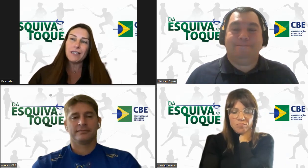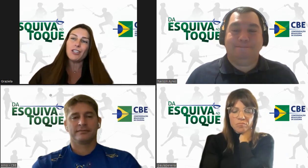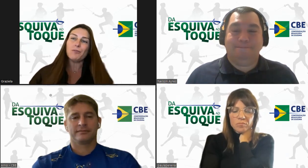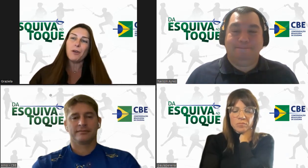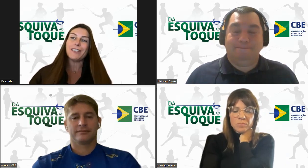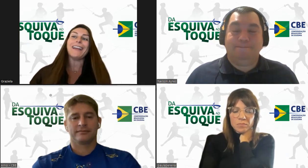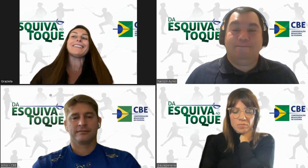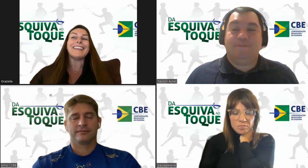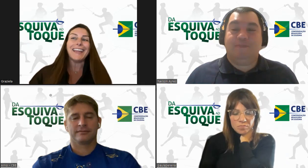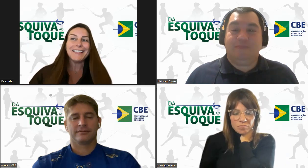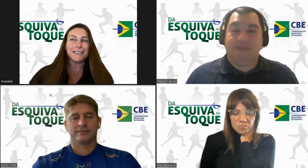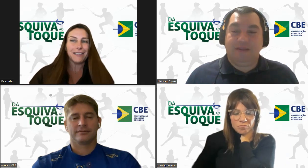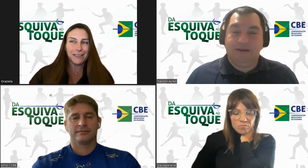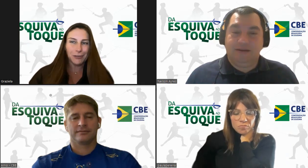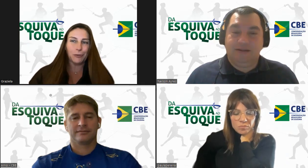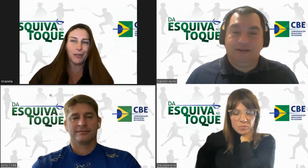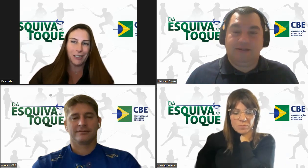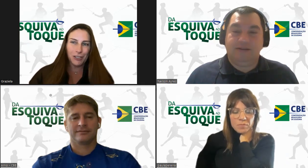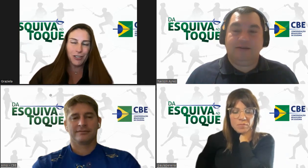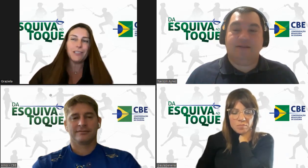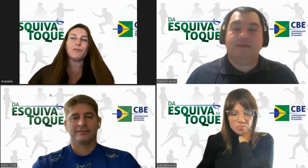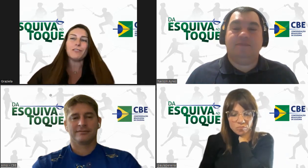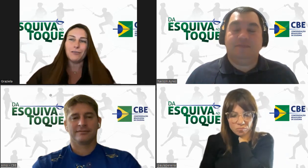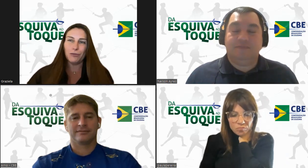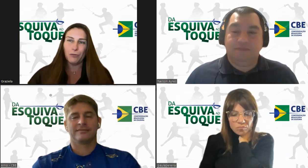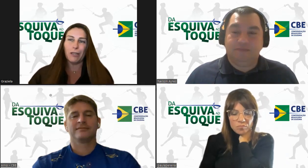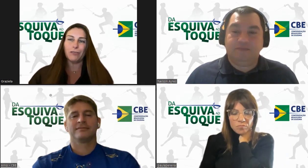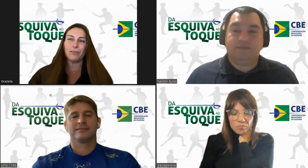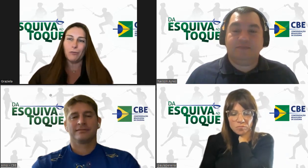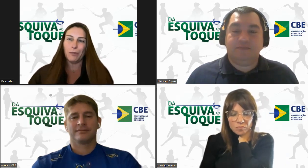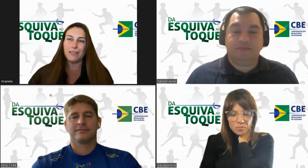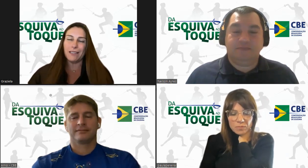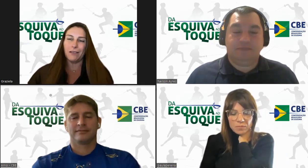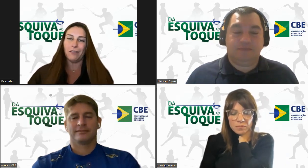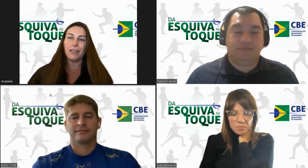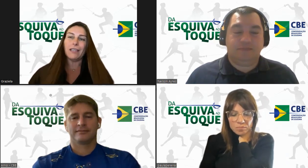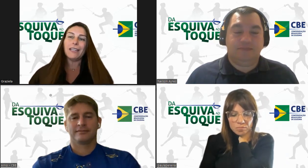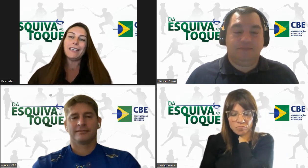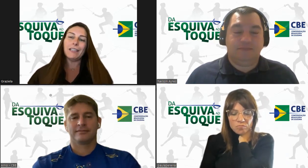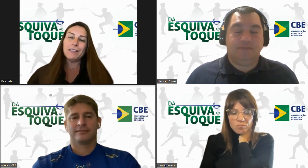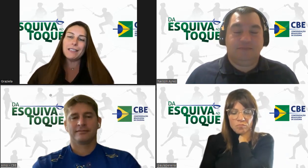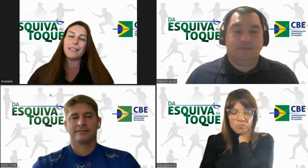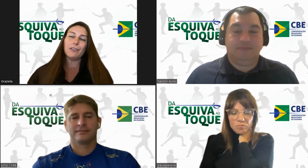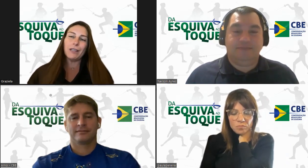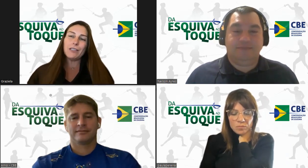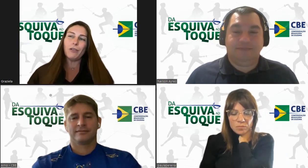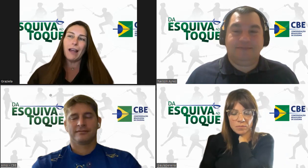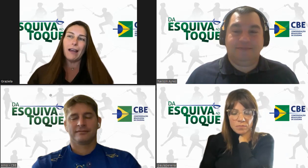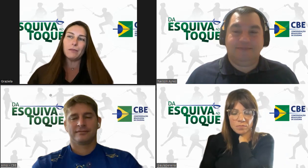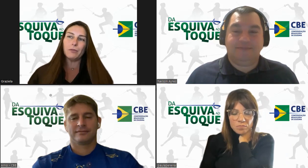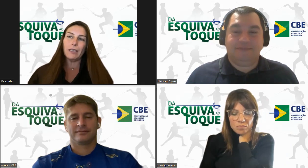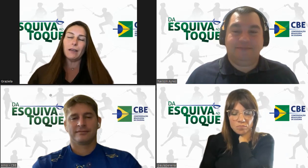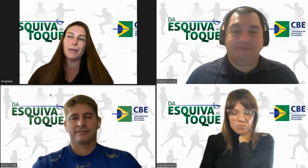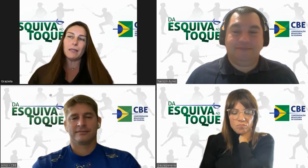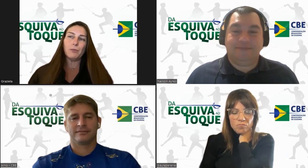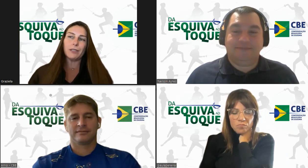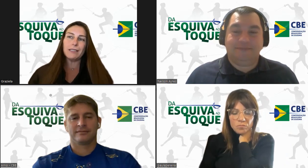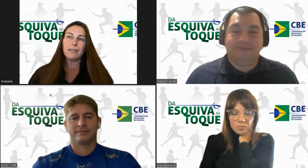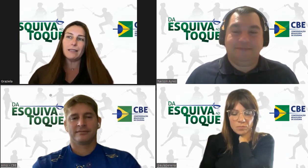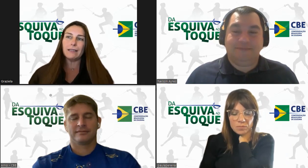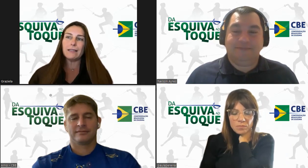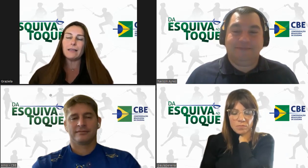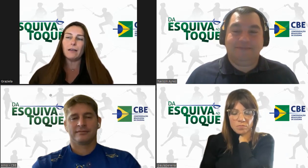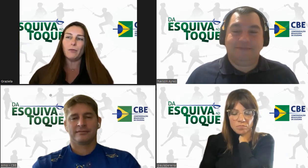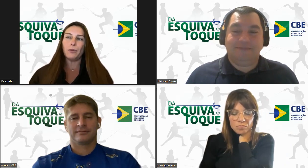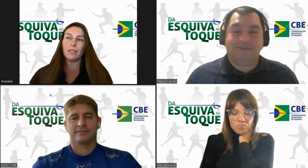são saudáveis que a gente pode estar testando antes e usando no momento da competição e não esquecer que não é só o cargo né mas